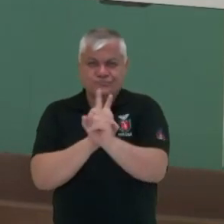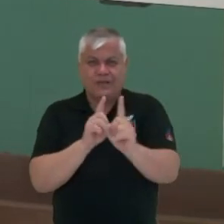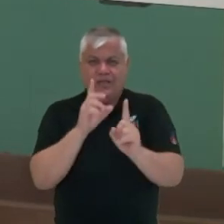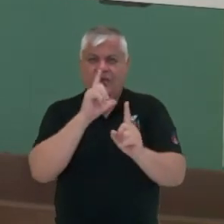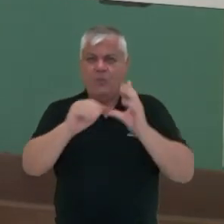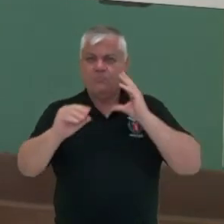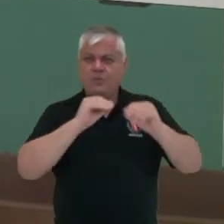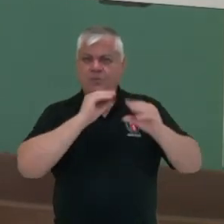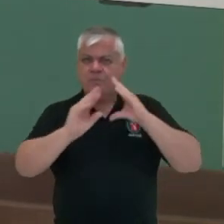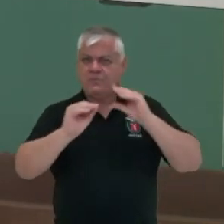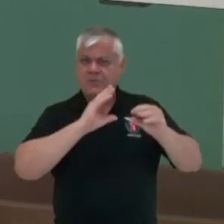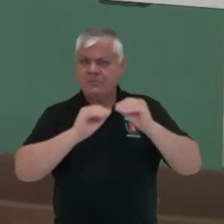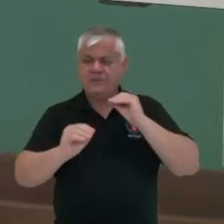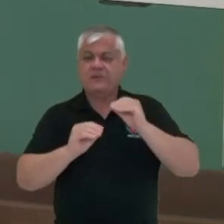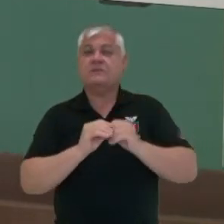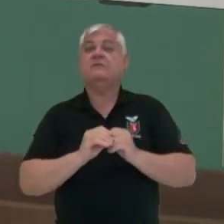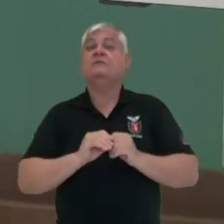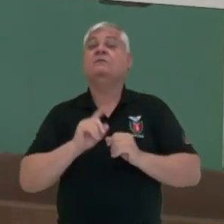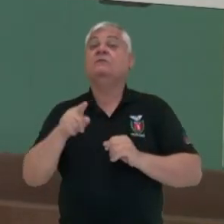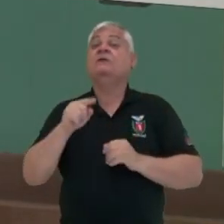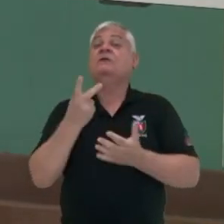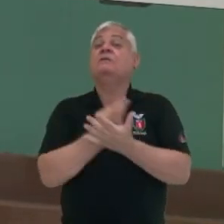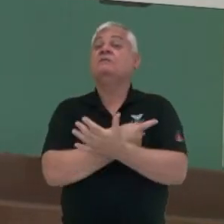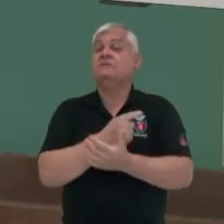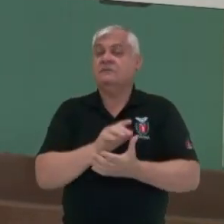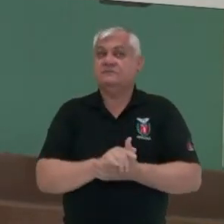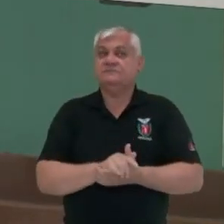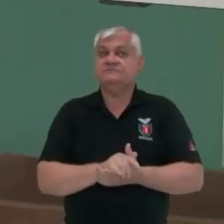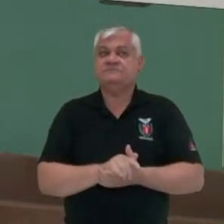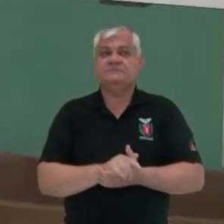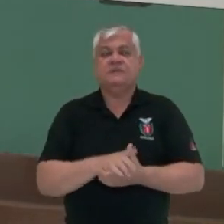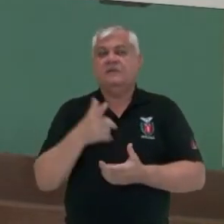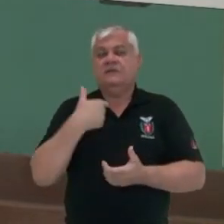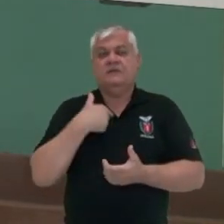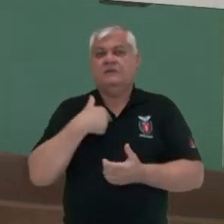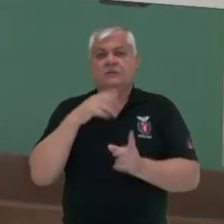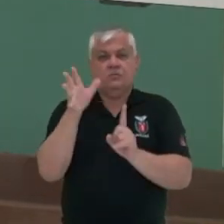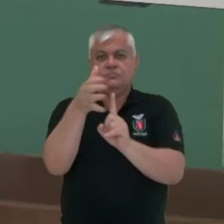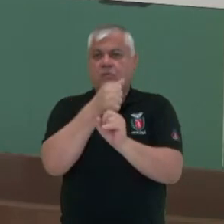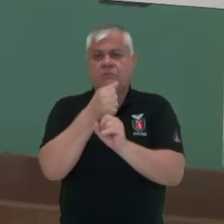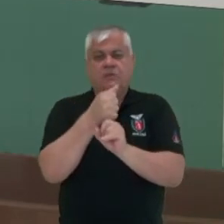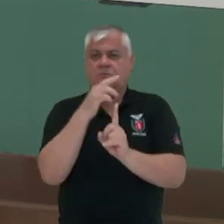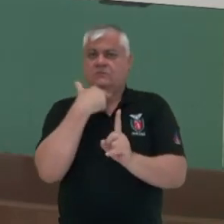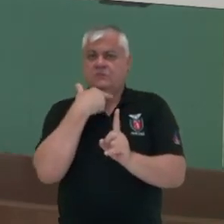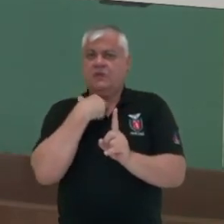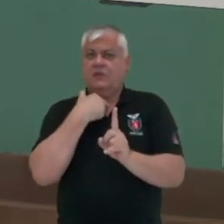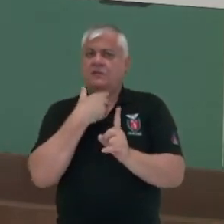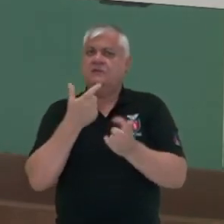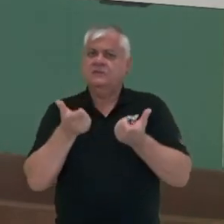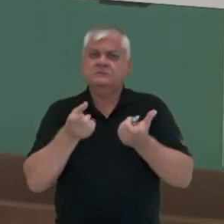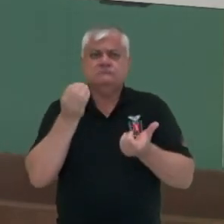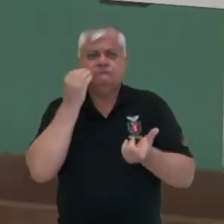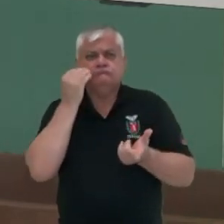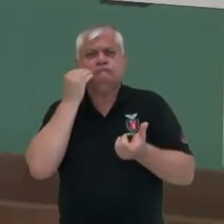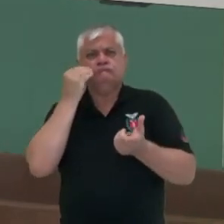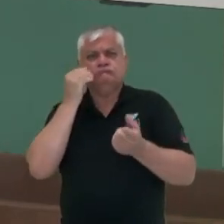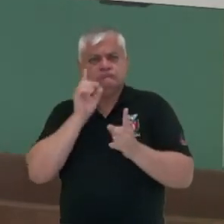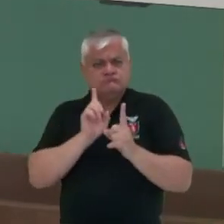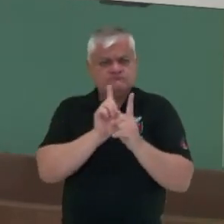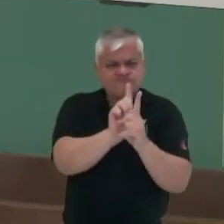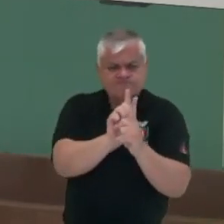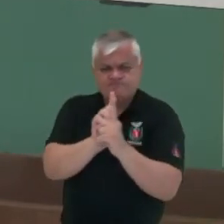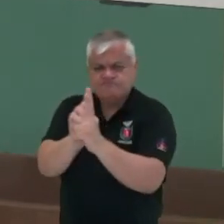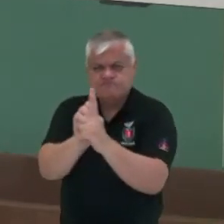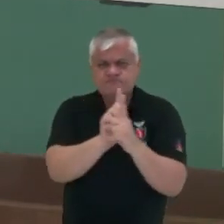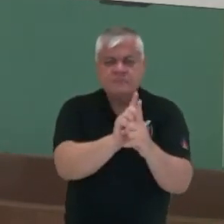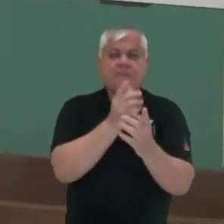né? Popularmente falando. O que acontece? Eu não estou tendo domínio da luta, eu não estou tentando buscar a luta, então eu posso